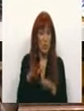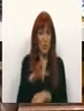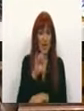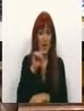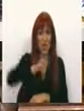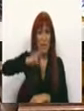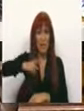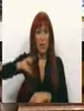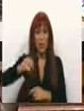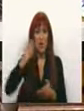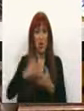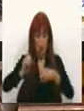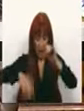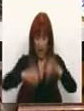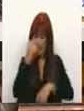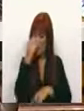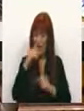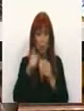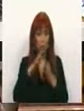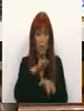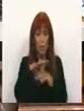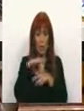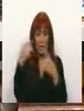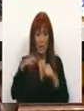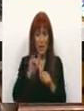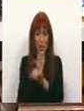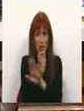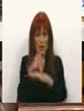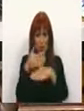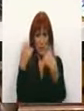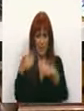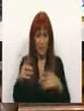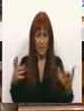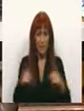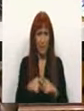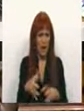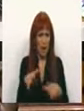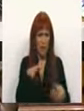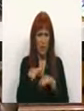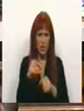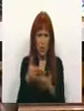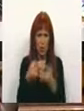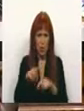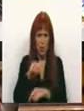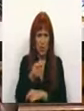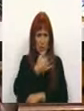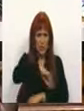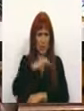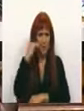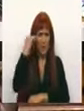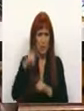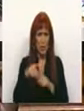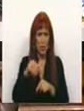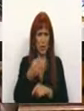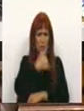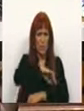10 milhões de euros só em plantas, para além de todo o impacto que tem noutros setores. Tem um grande impacto na economia do Distrito de Coimbra, particularmente nos